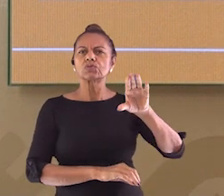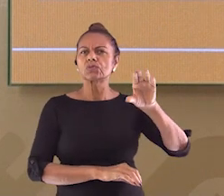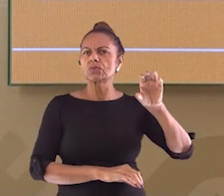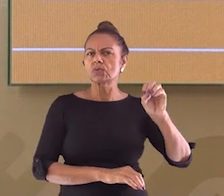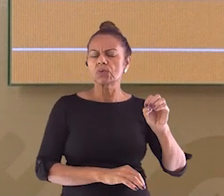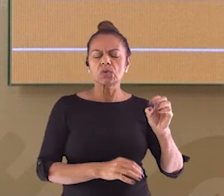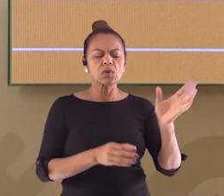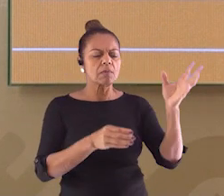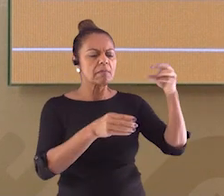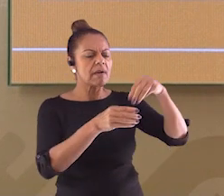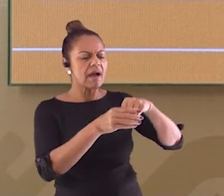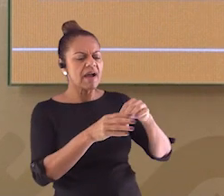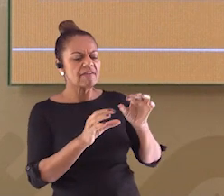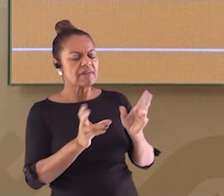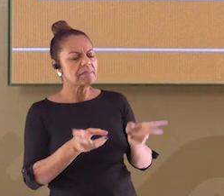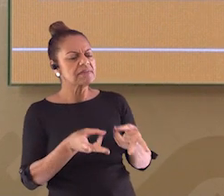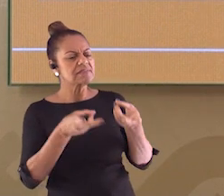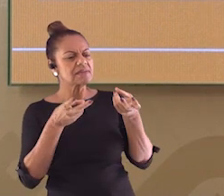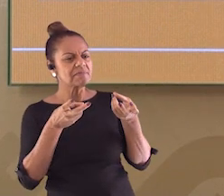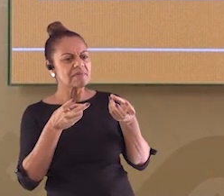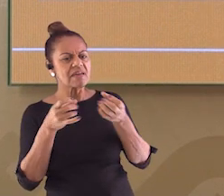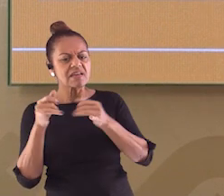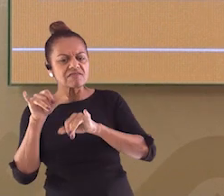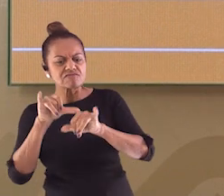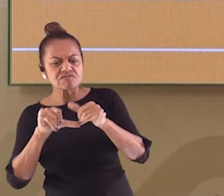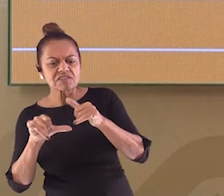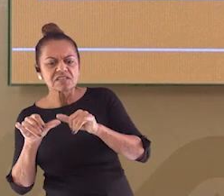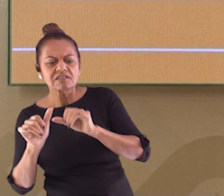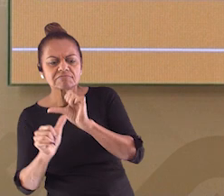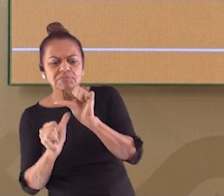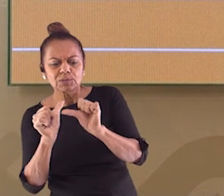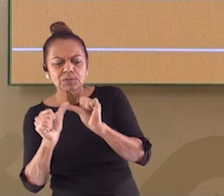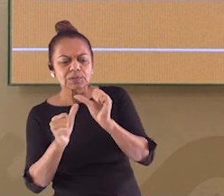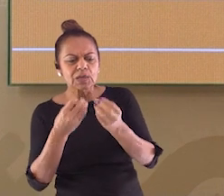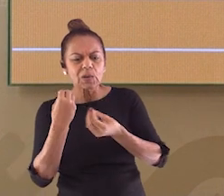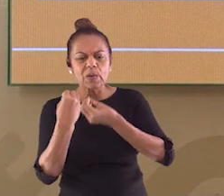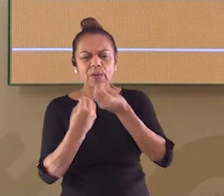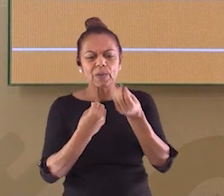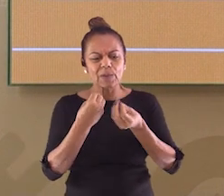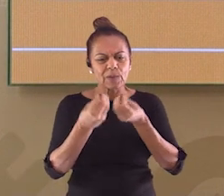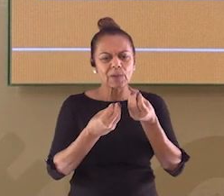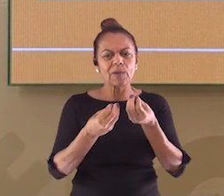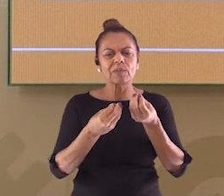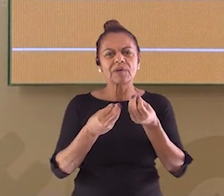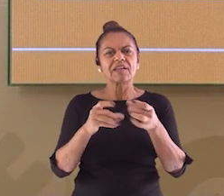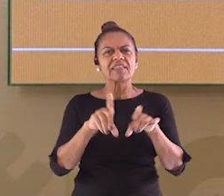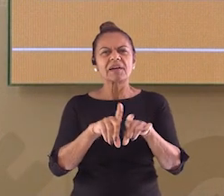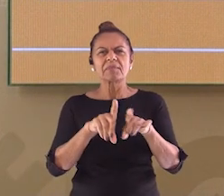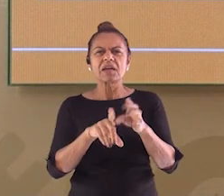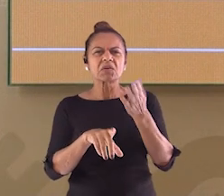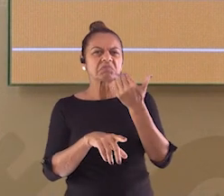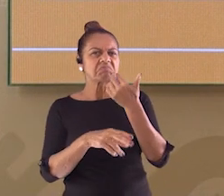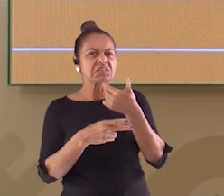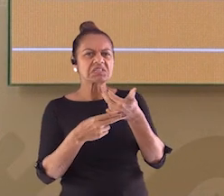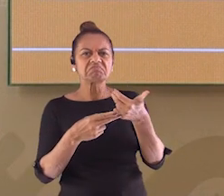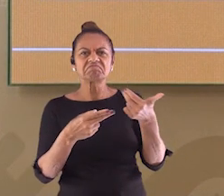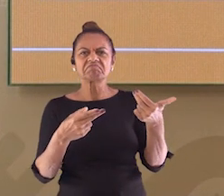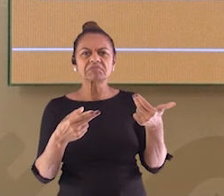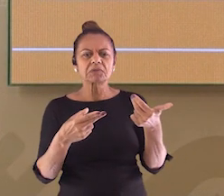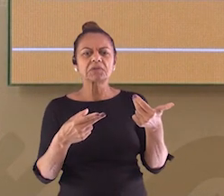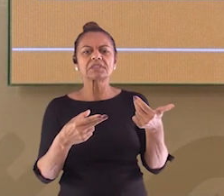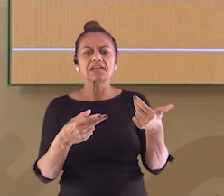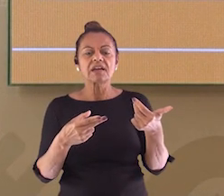físico. Quando você estiver comendo ali na sua alimentação, você também pode fotografar e dizer para mim se é um fenômeno químico